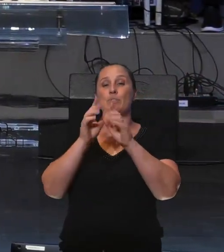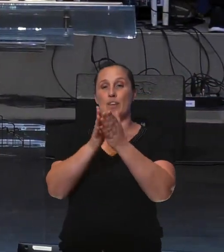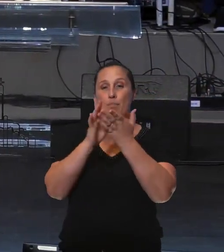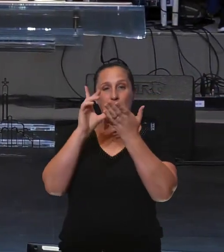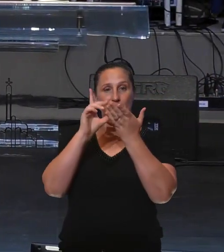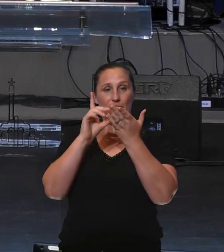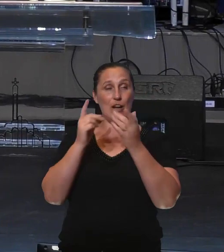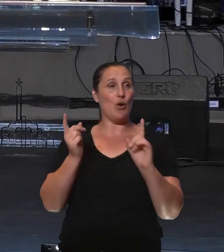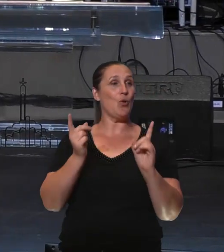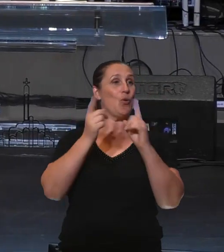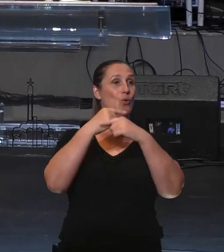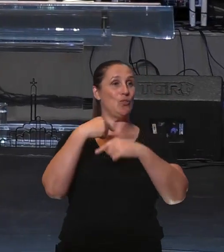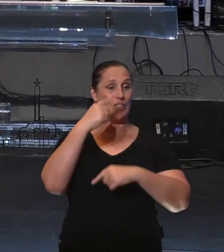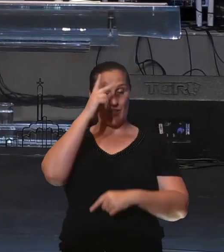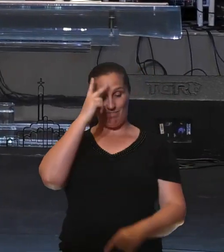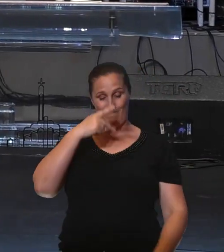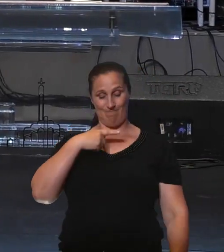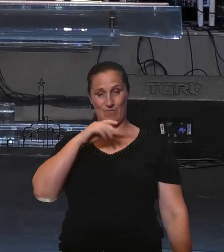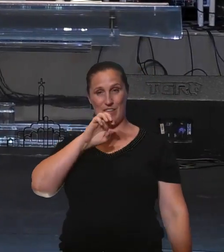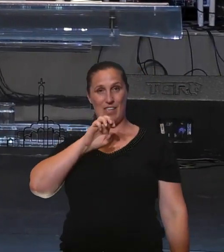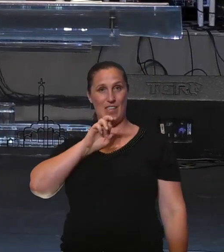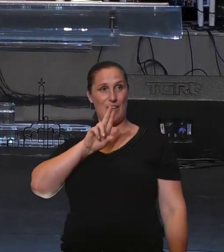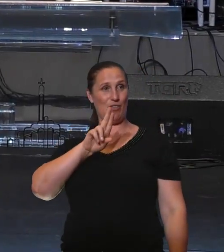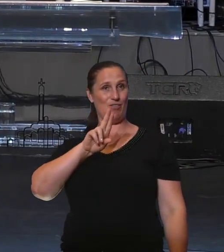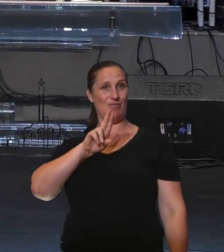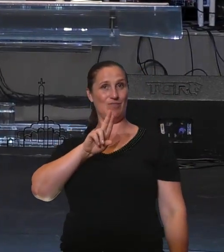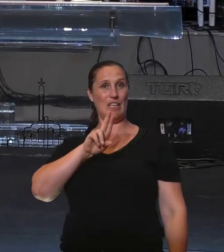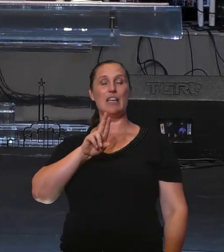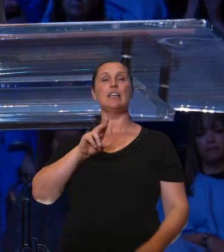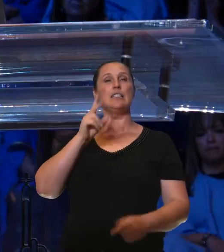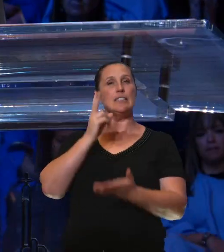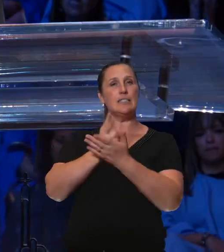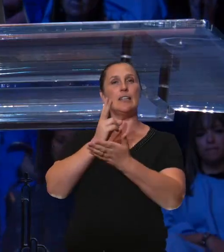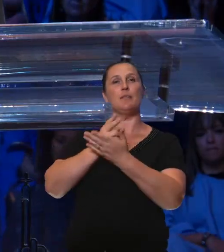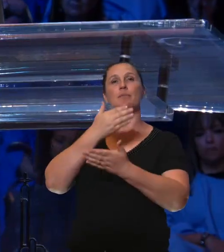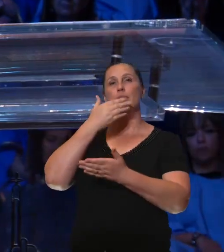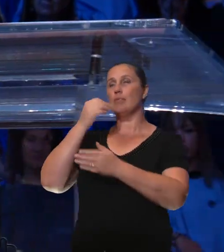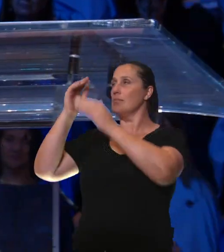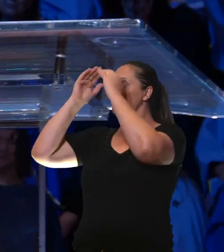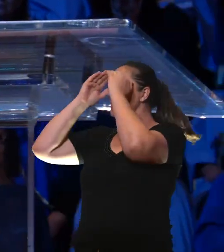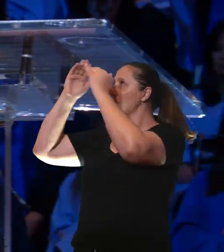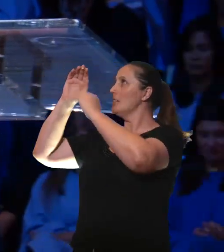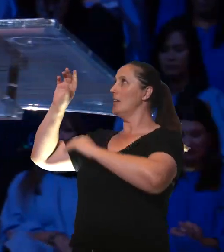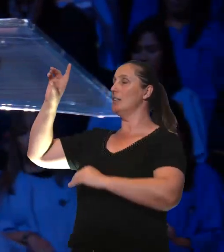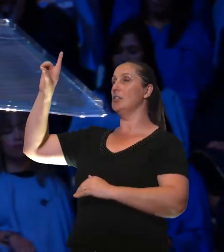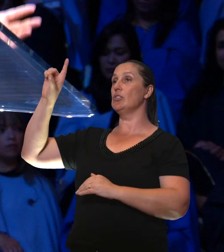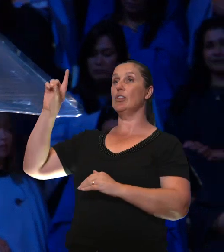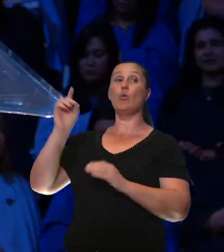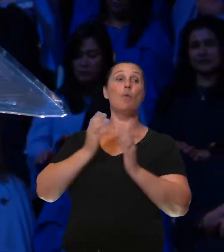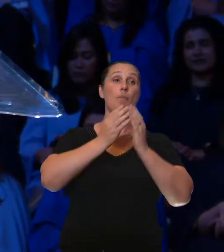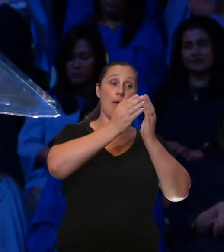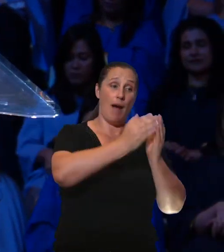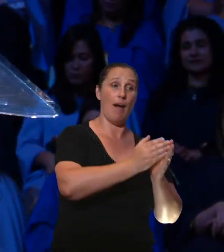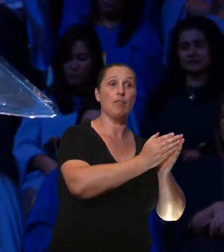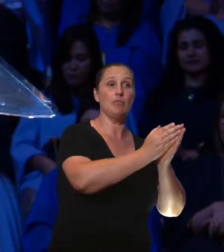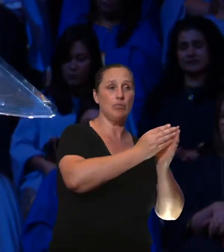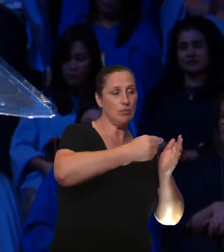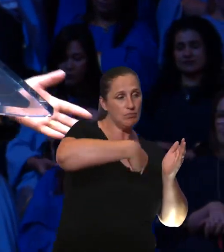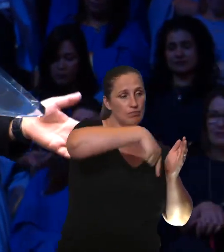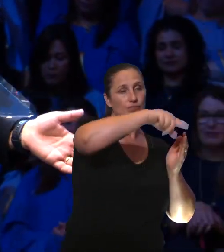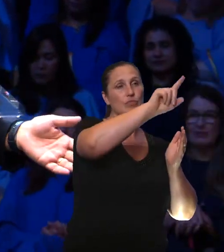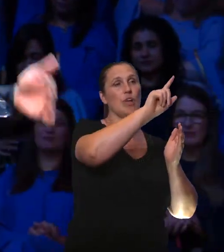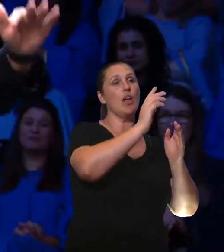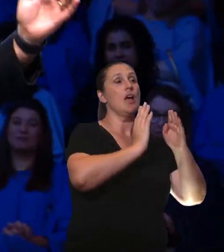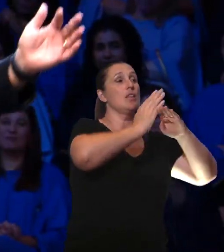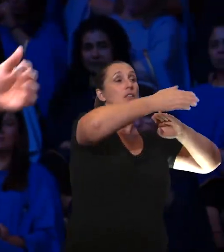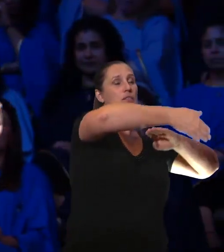nosso ego, sempre é melhor obedecer a Deus. Então eles entraram no barco e foram para o outro lado. O texto